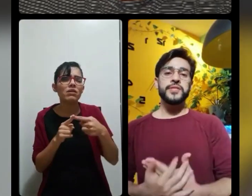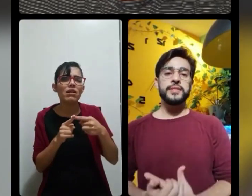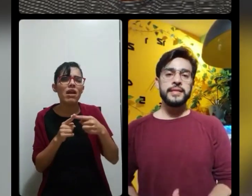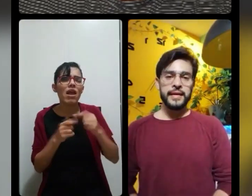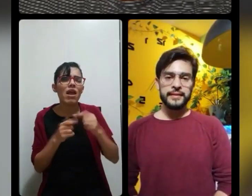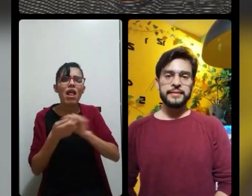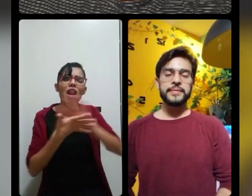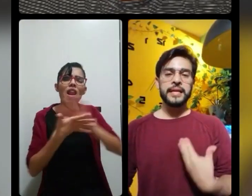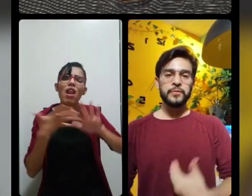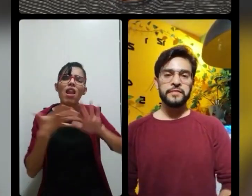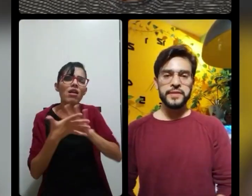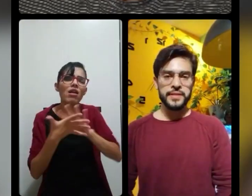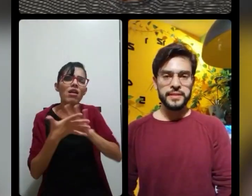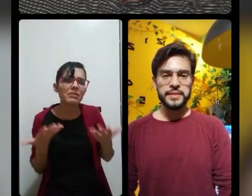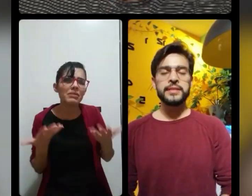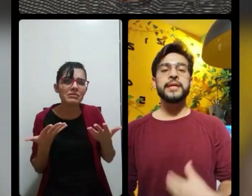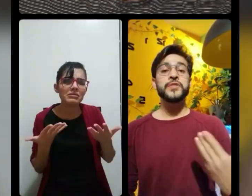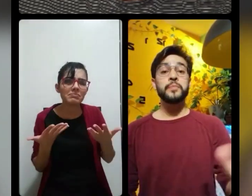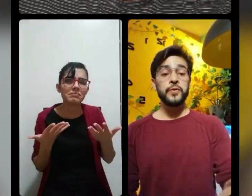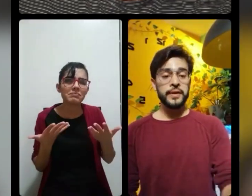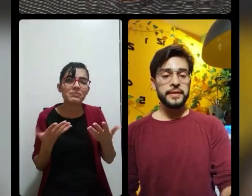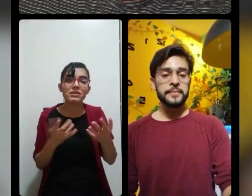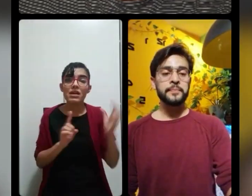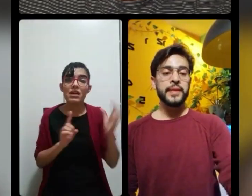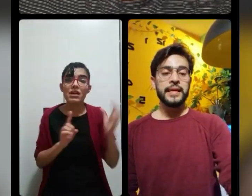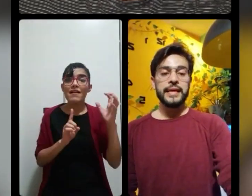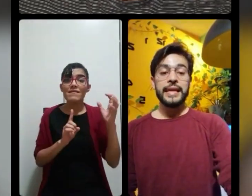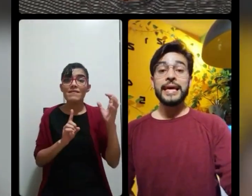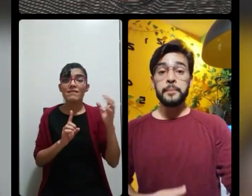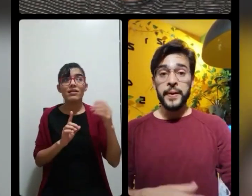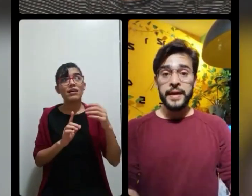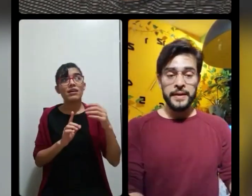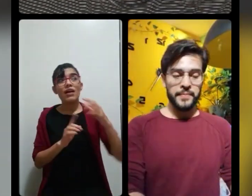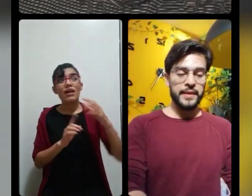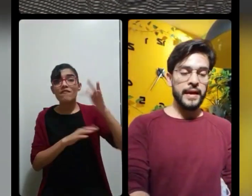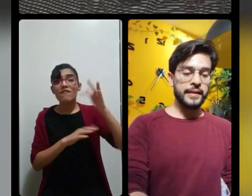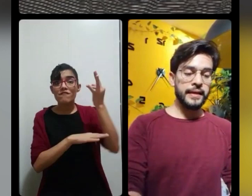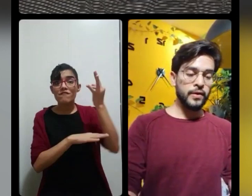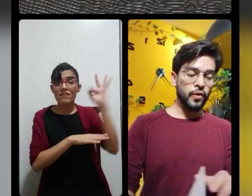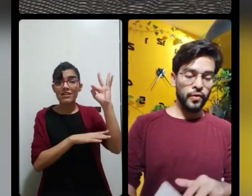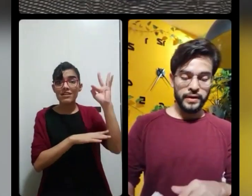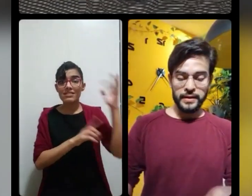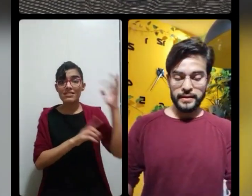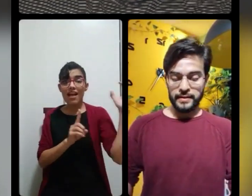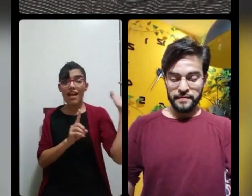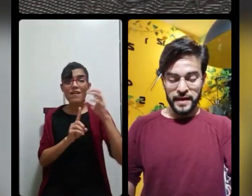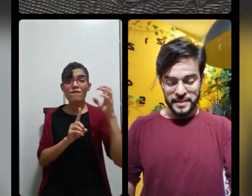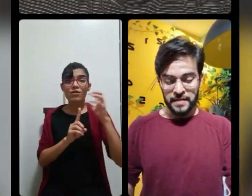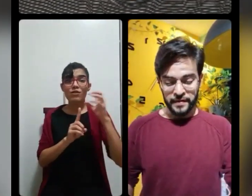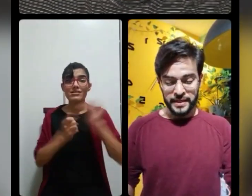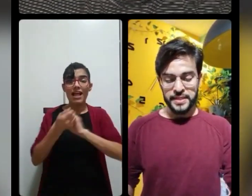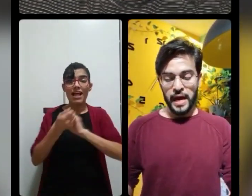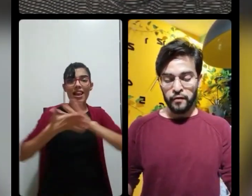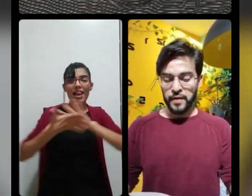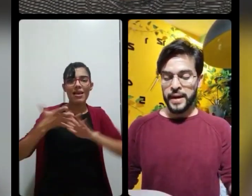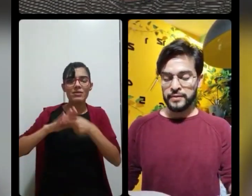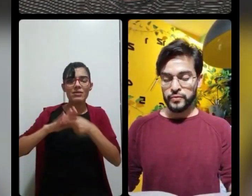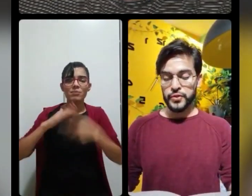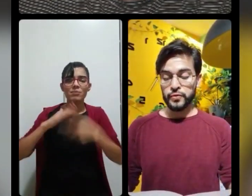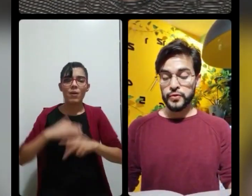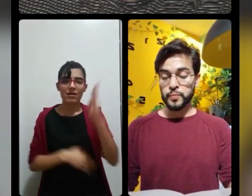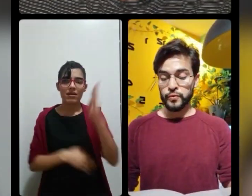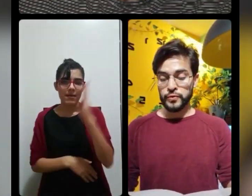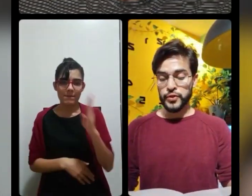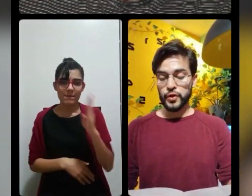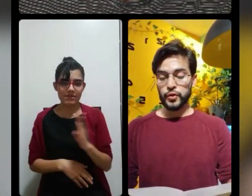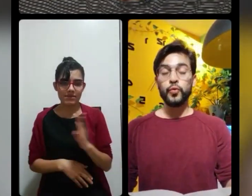tem influência direta da língua francesa de sinais. Por quê? Lepé, que aqui ele faz a referência ao alfabeto